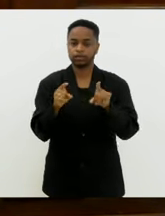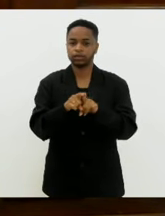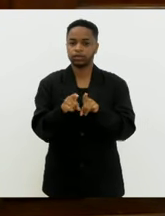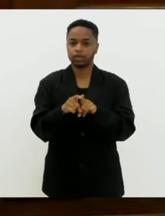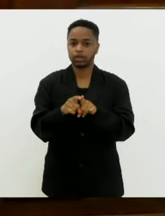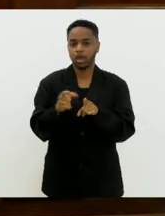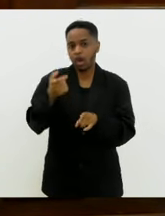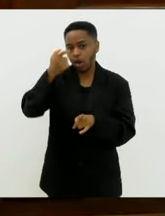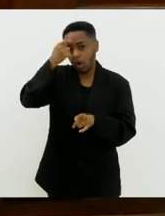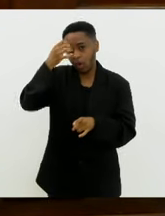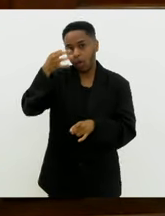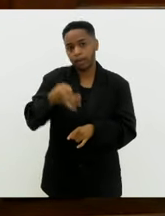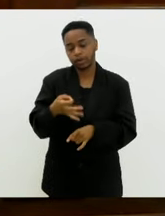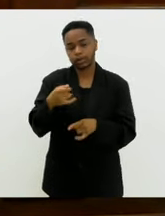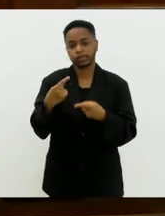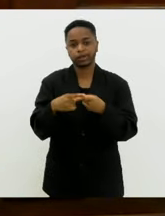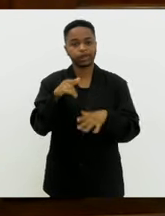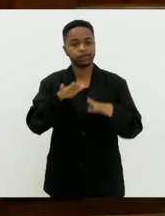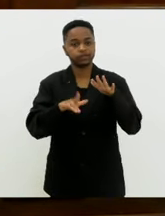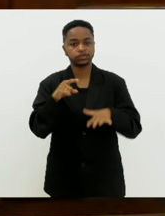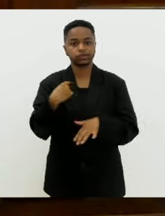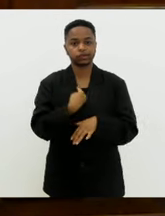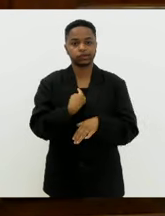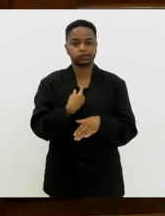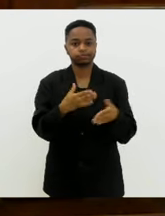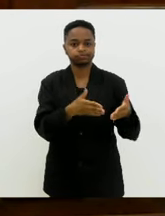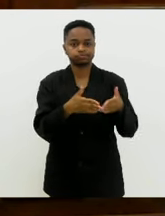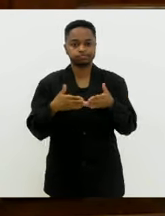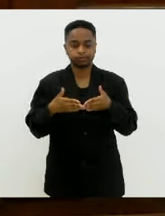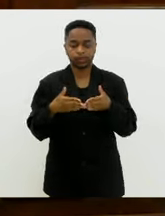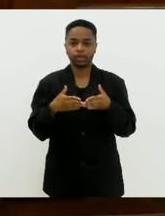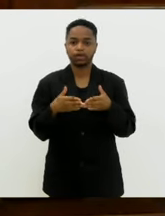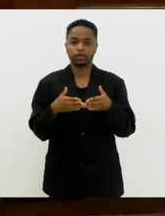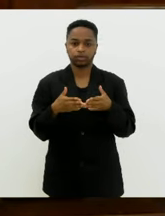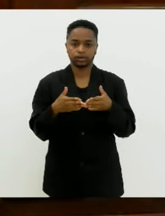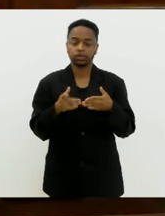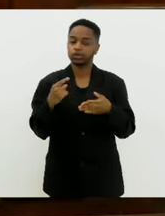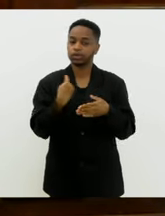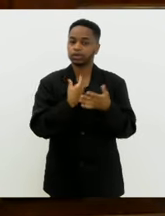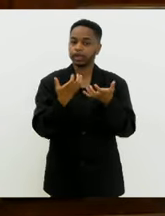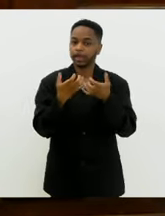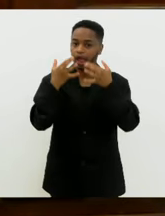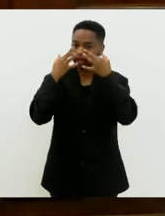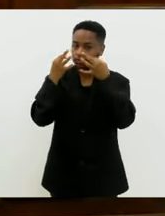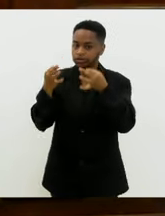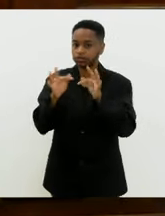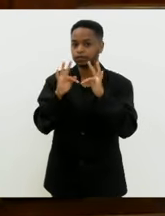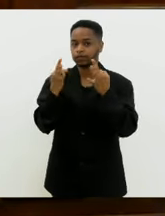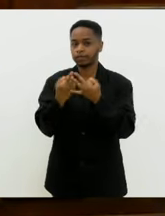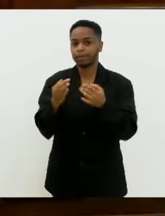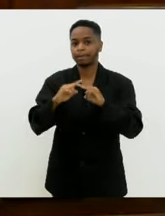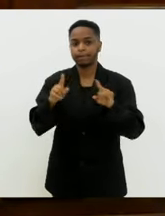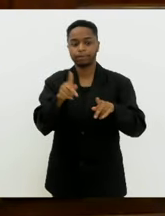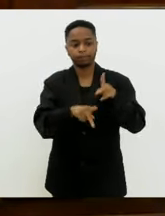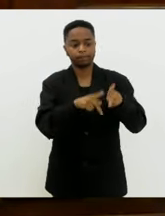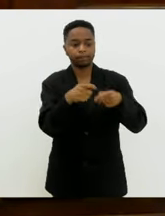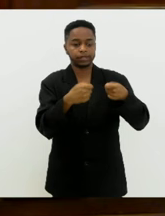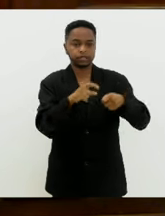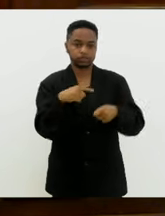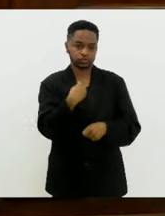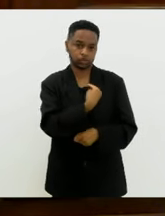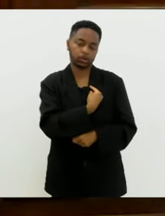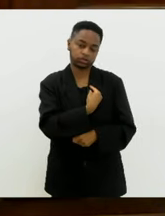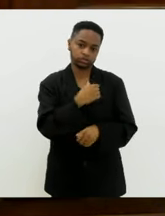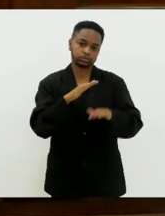compreensão, às vezes a nossa ausência, Yuri, quando queremos dar atenção, mas na realidade a população precisa tanto da gente às